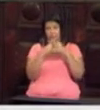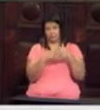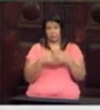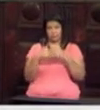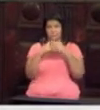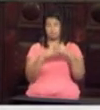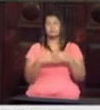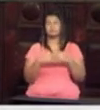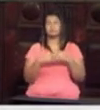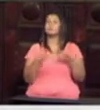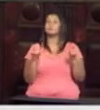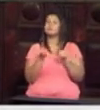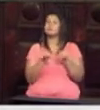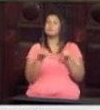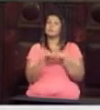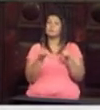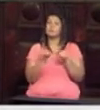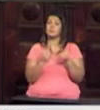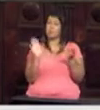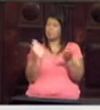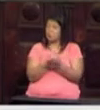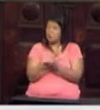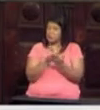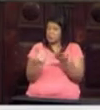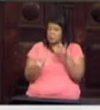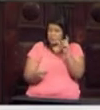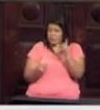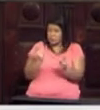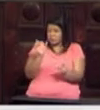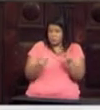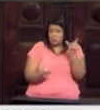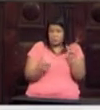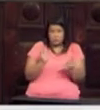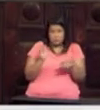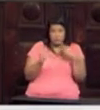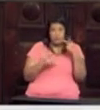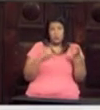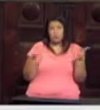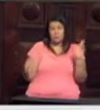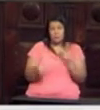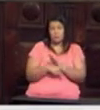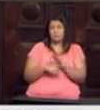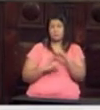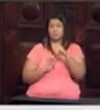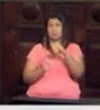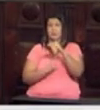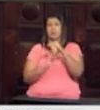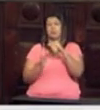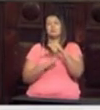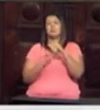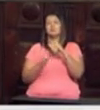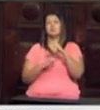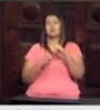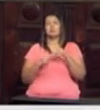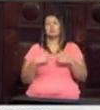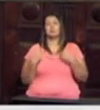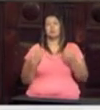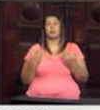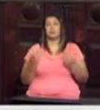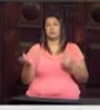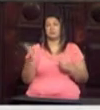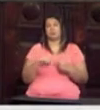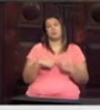na fala daqueles que estão no empresariado, e eu quero traduzir aqui a